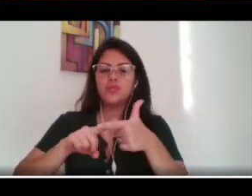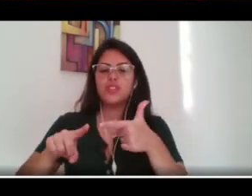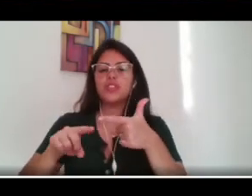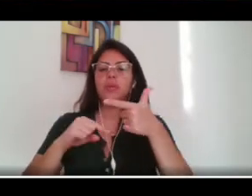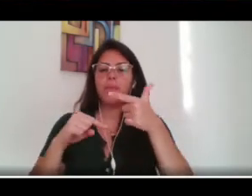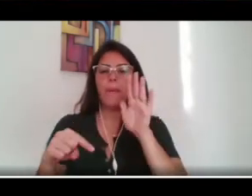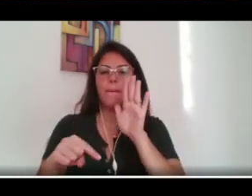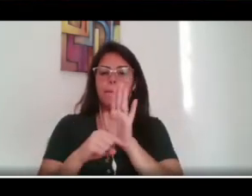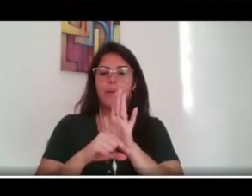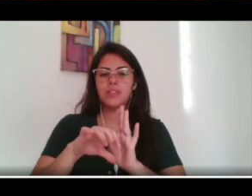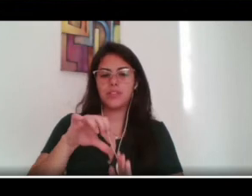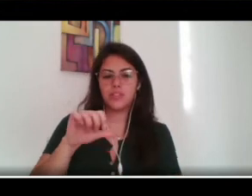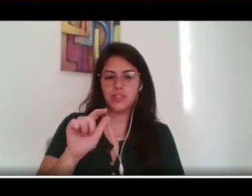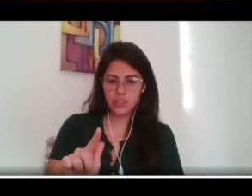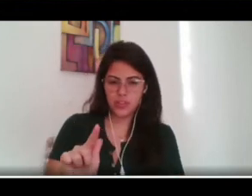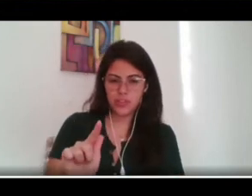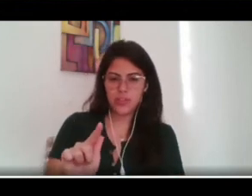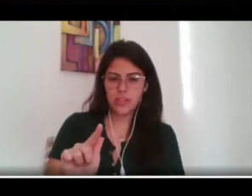é menos